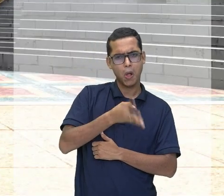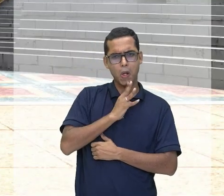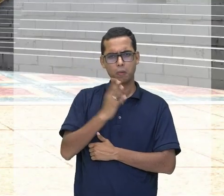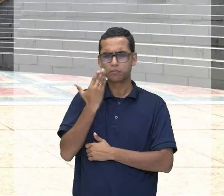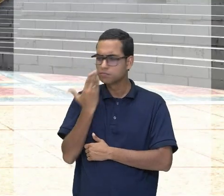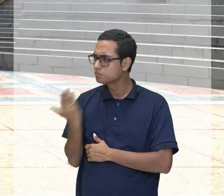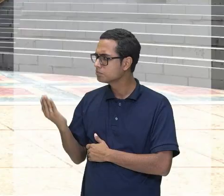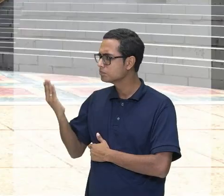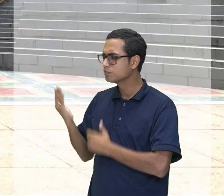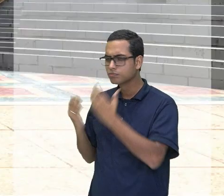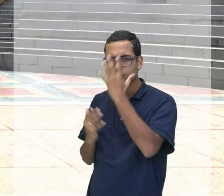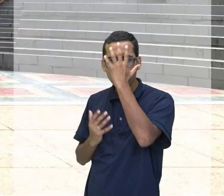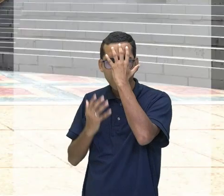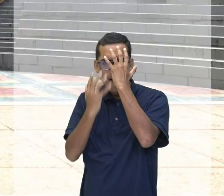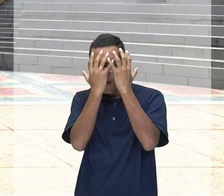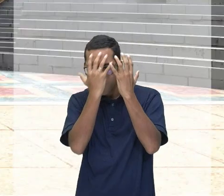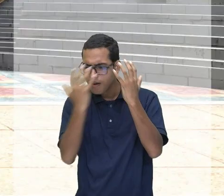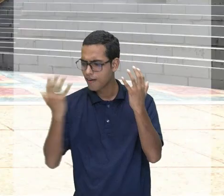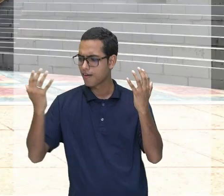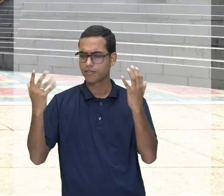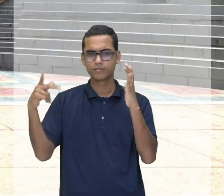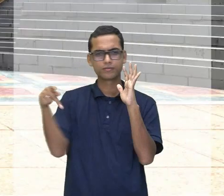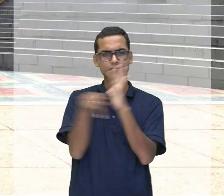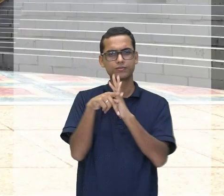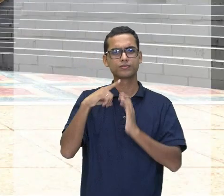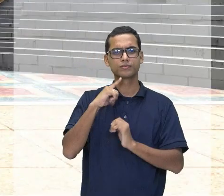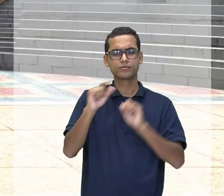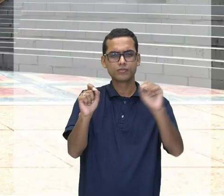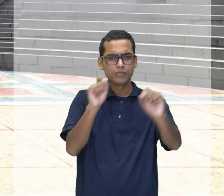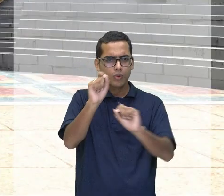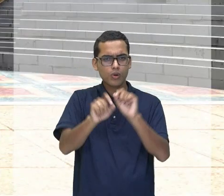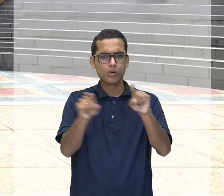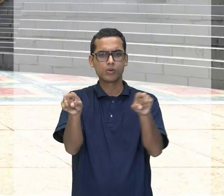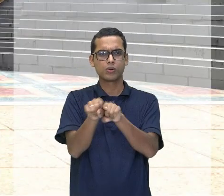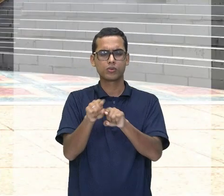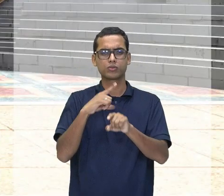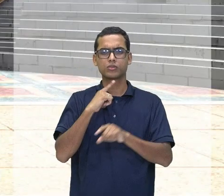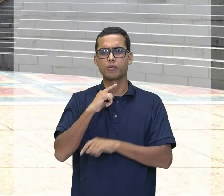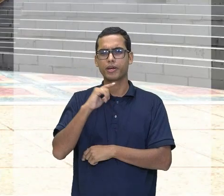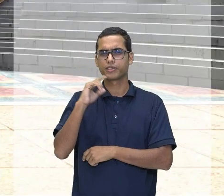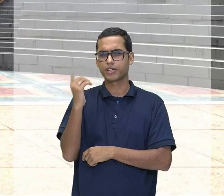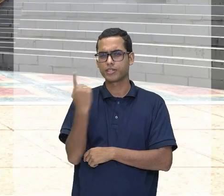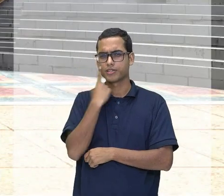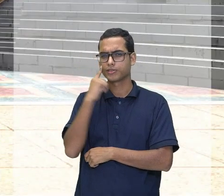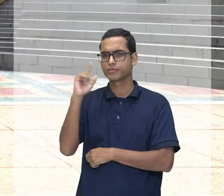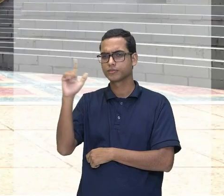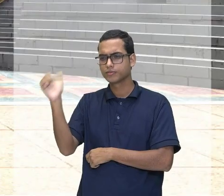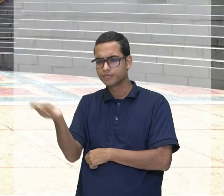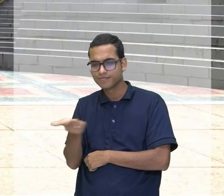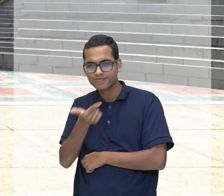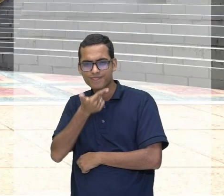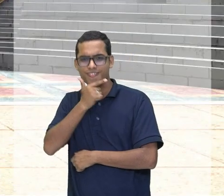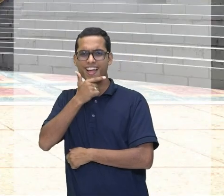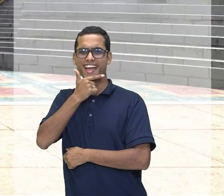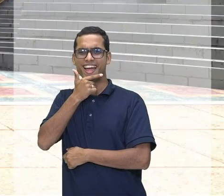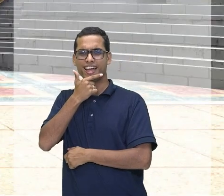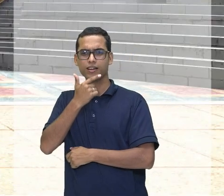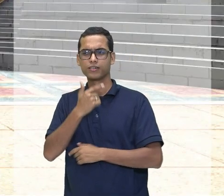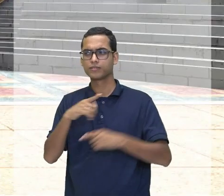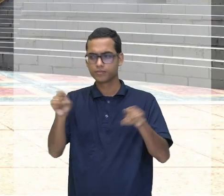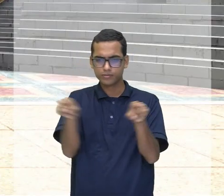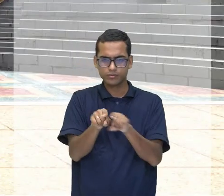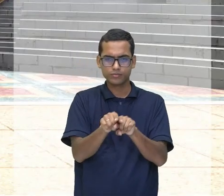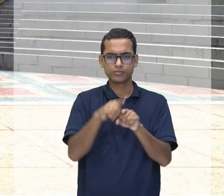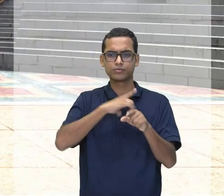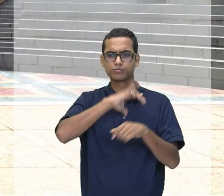diante aí da máscara da comédia e da tragédia, que tem relação com o nosso gênero dramático, tá